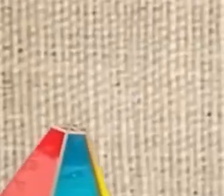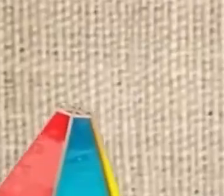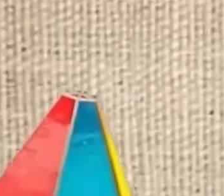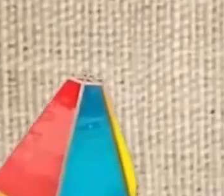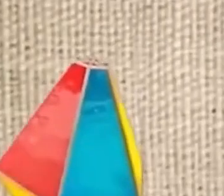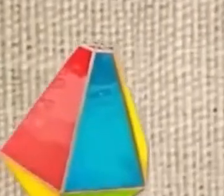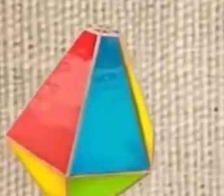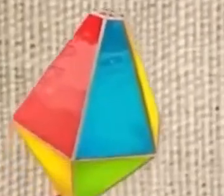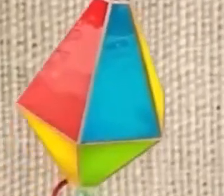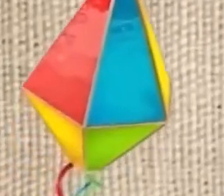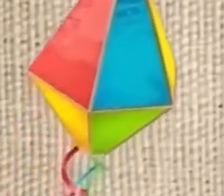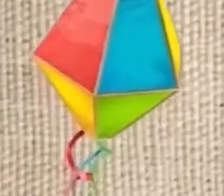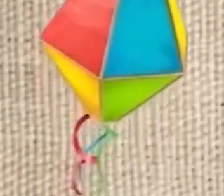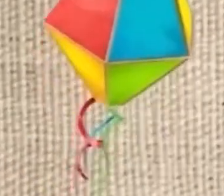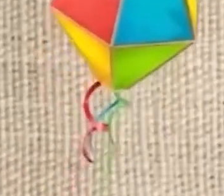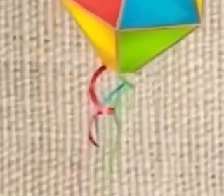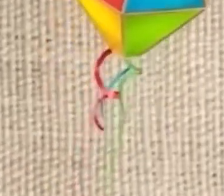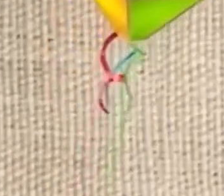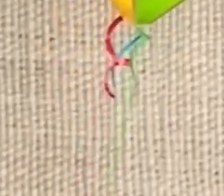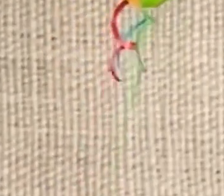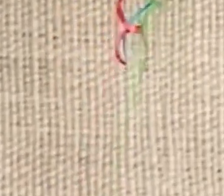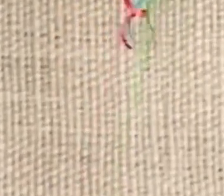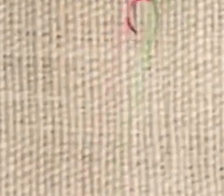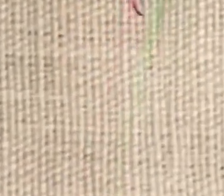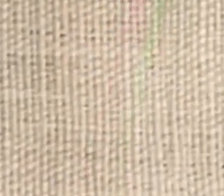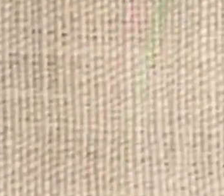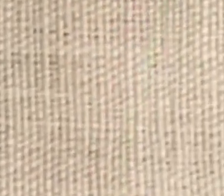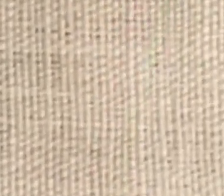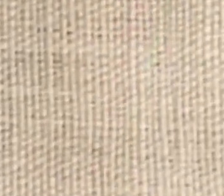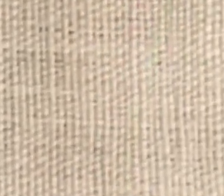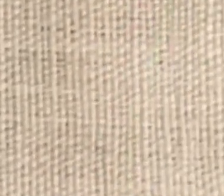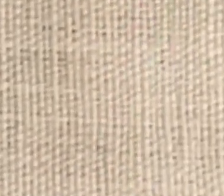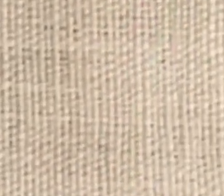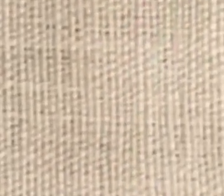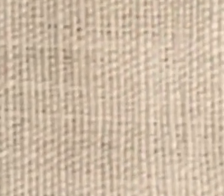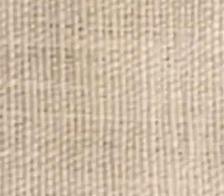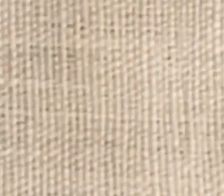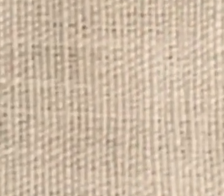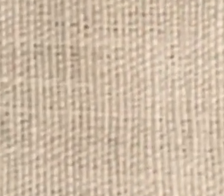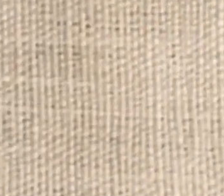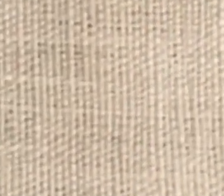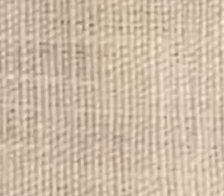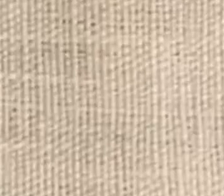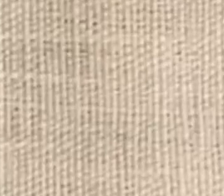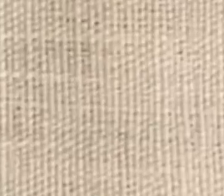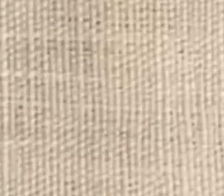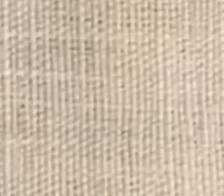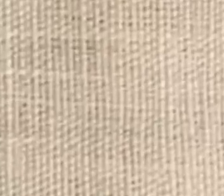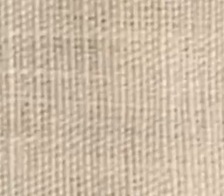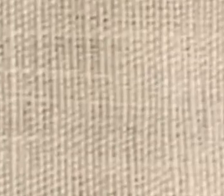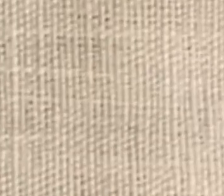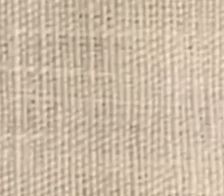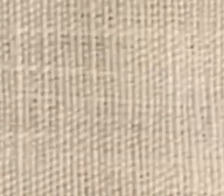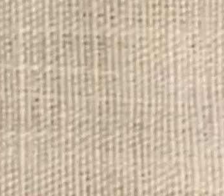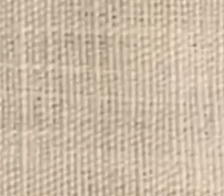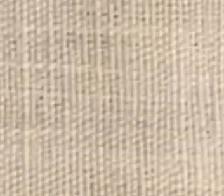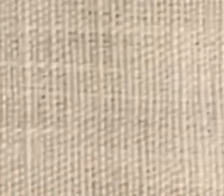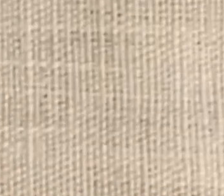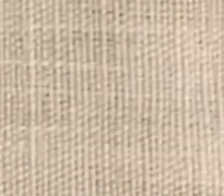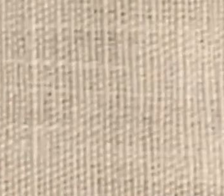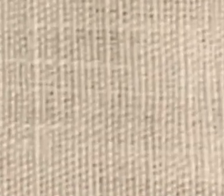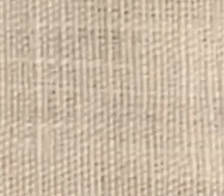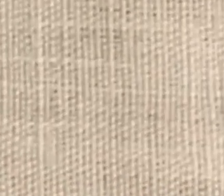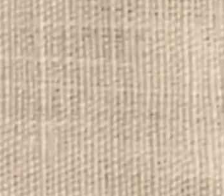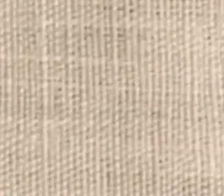Terceiro prêmio especial tem 15 mil reais. 15 mil reais agora